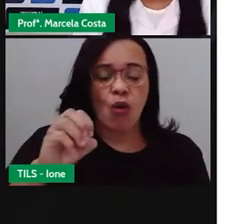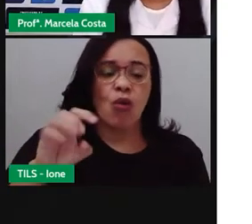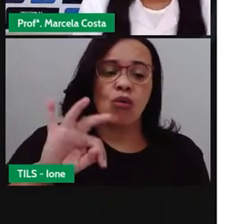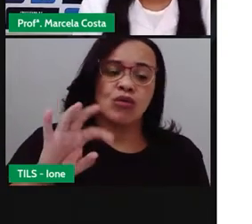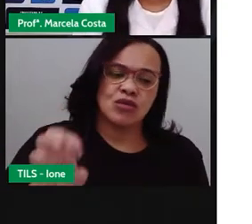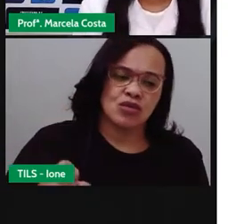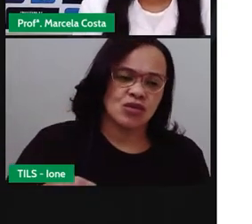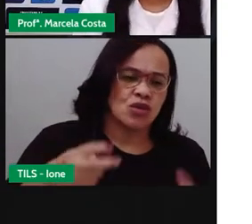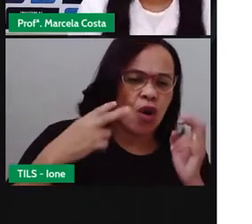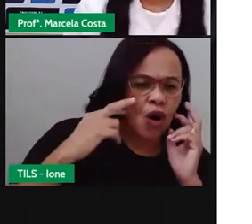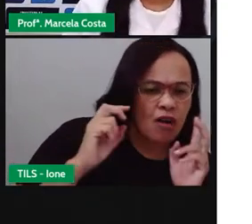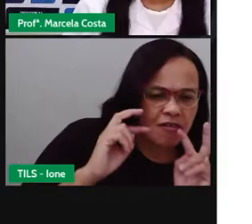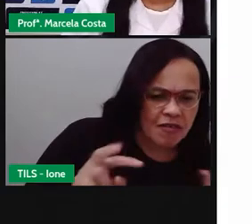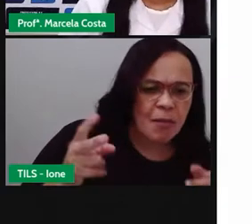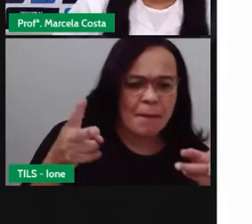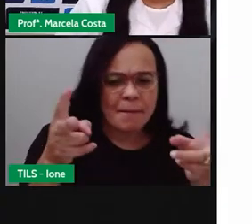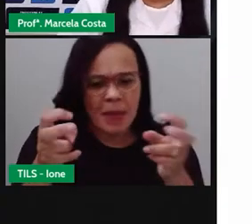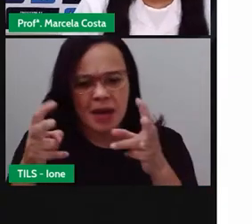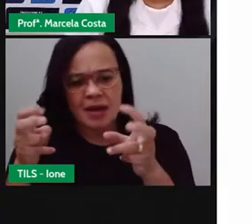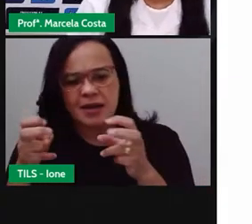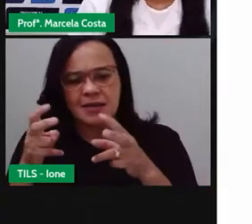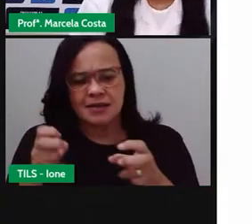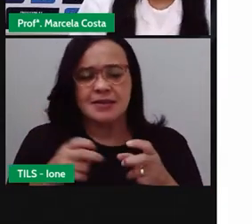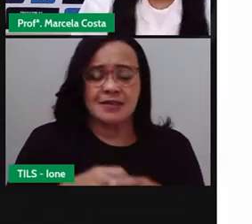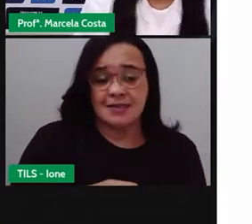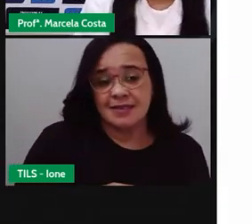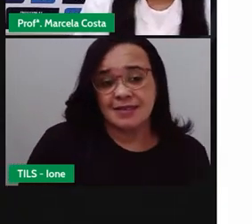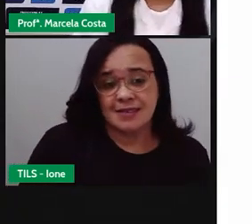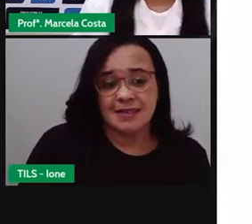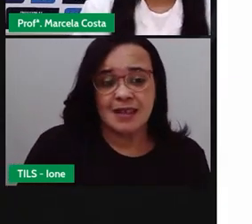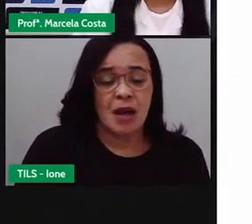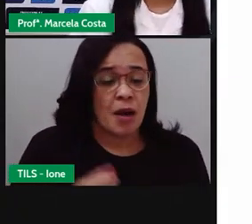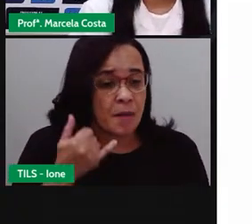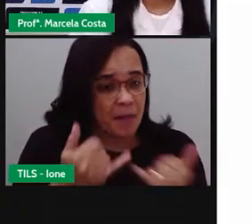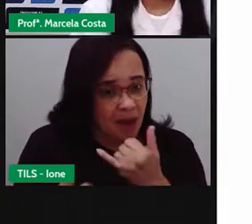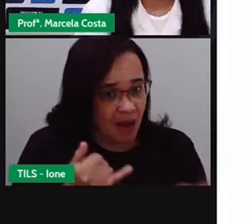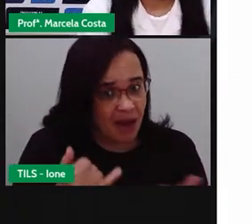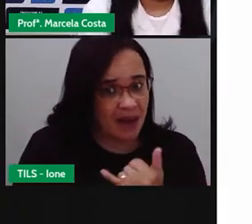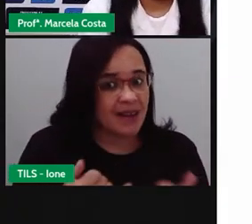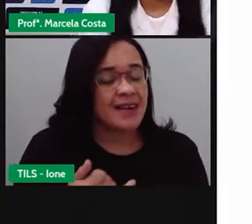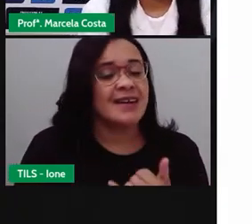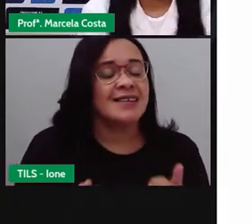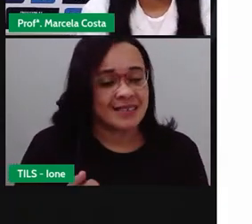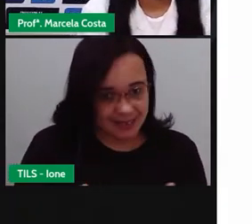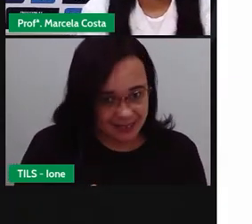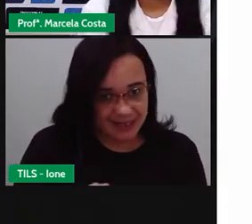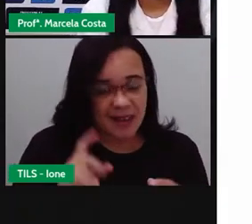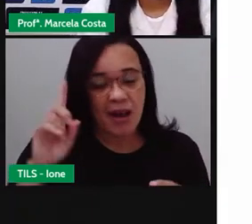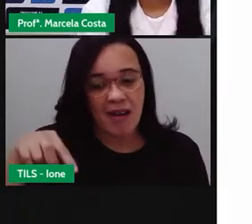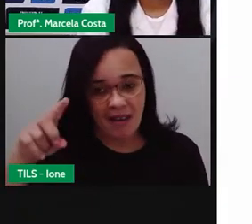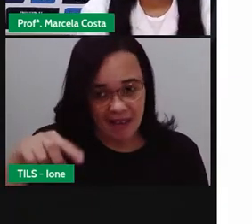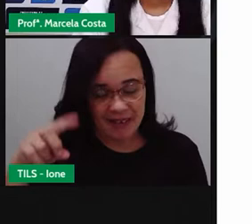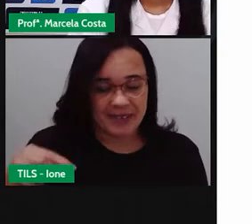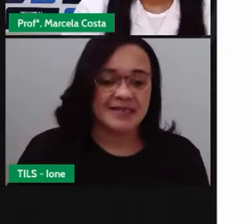Vocês conseguem perceber que tem a mesma sonoridade no início da palavra?